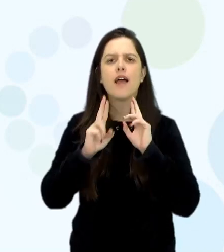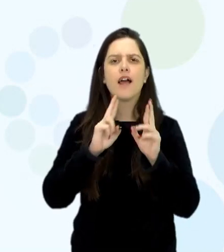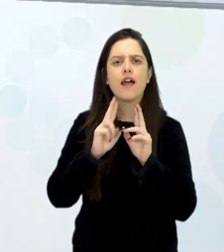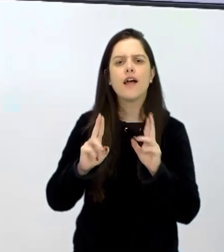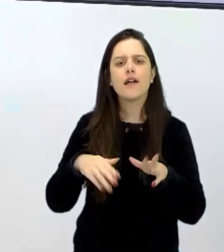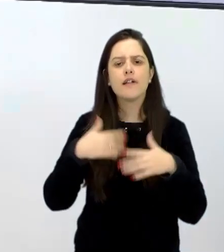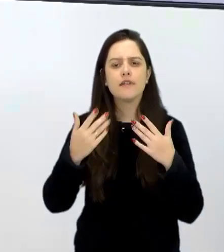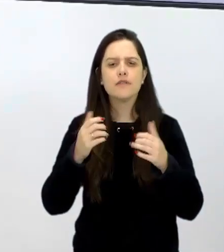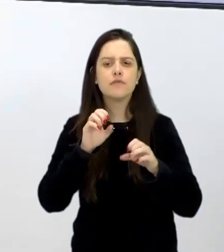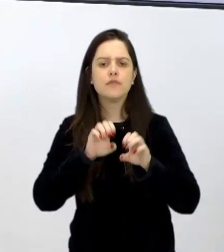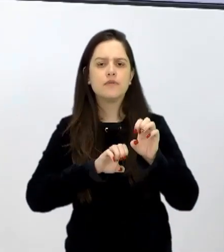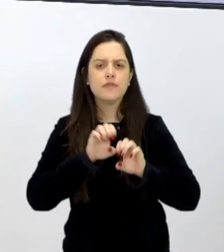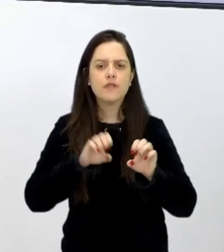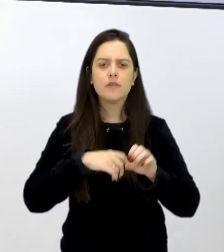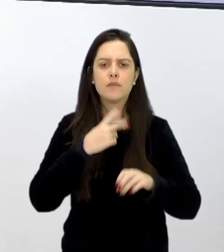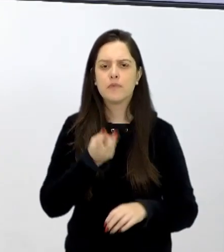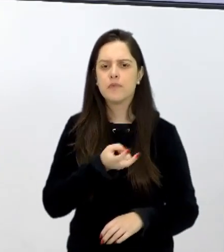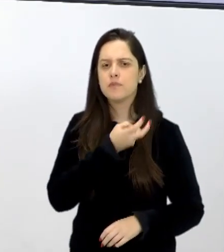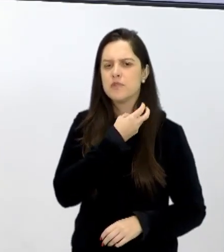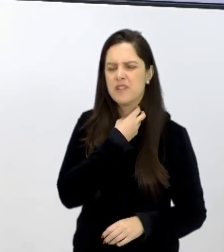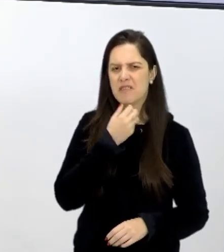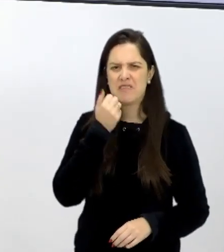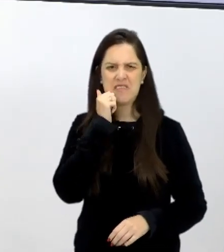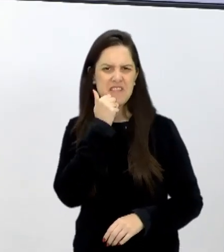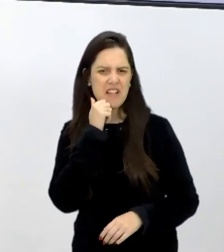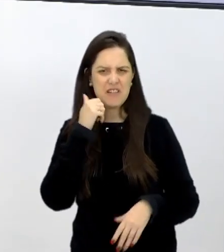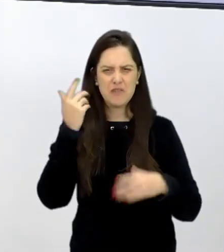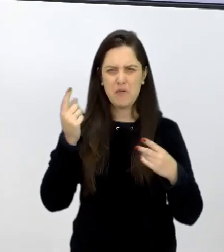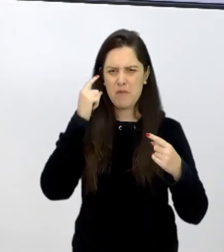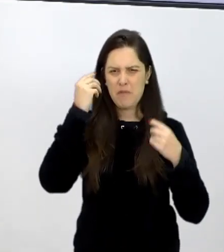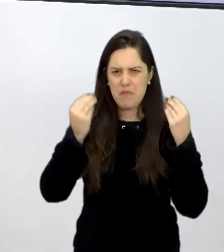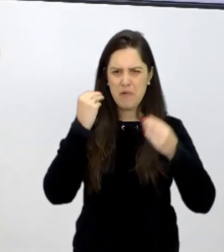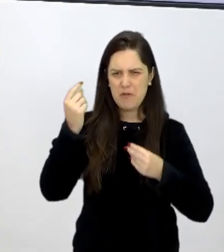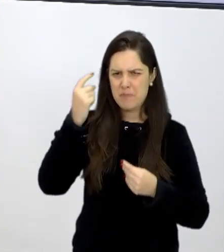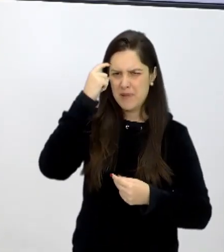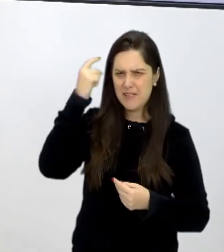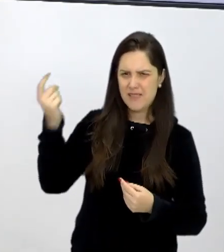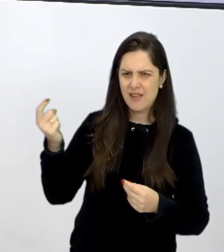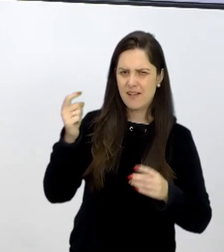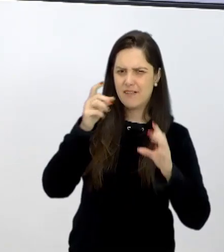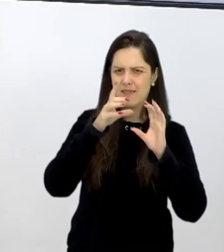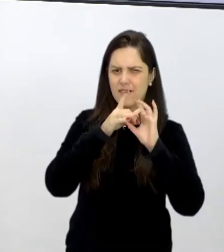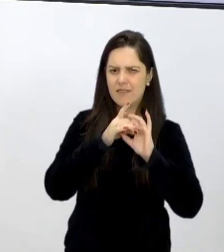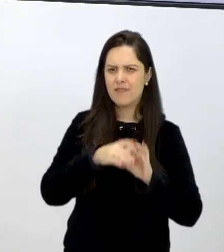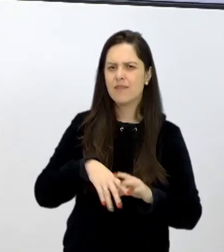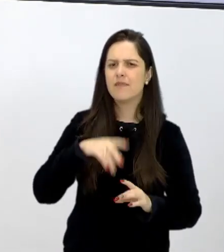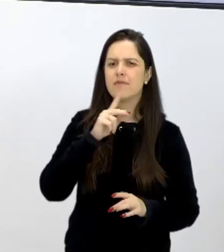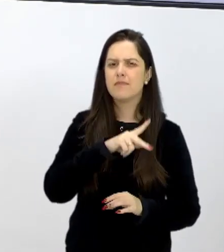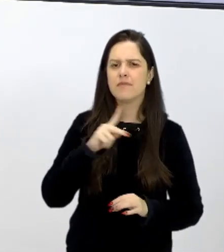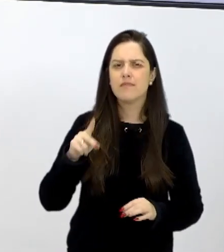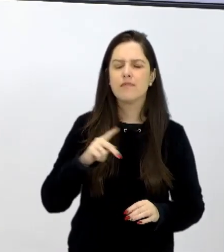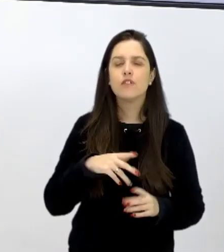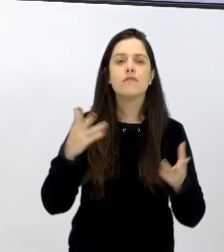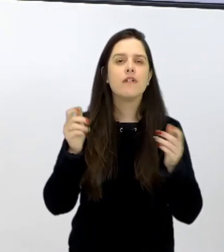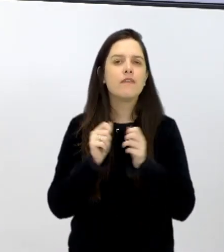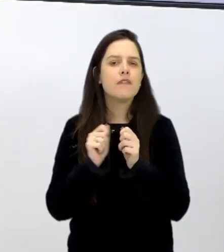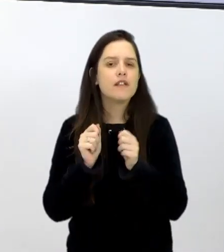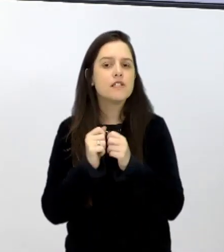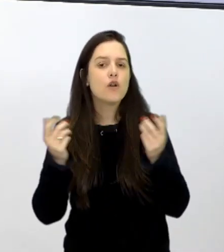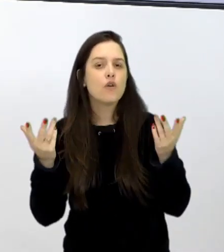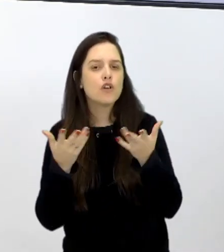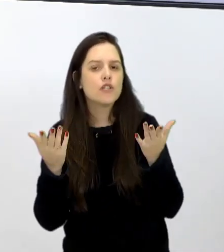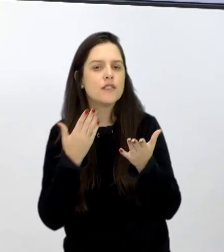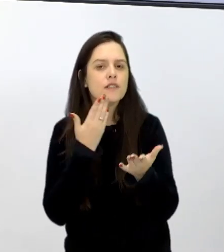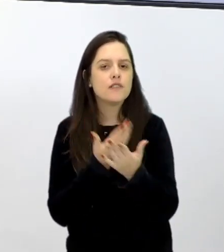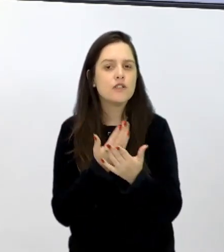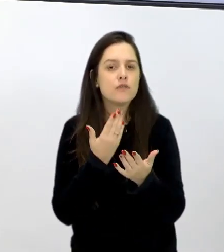ciência, morcego, ciência? O que você pode pensar nesse contexto aí? O que a professora vai trazer hoje nesta aula? Então nós